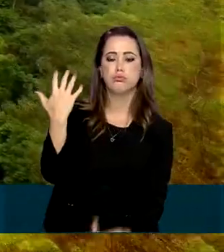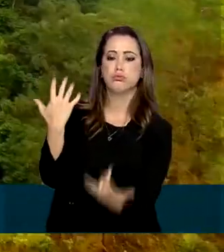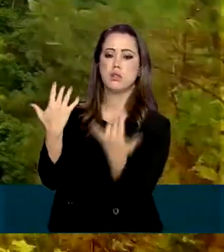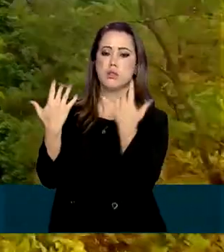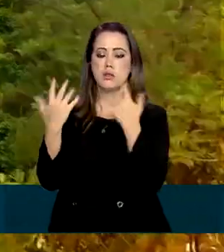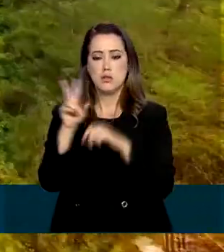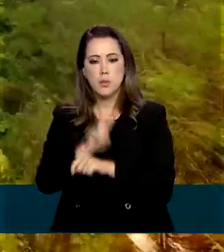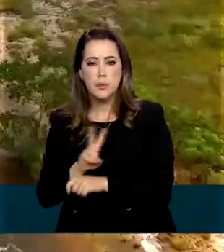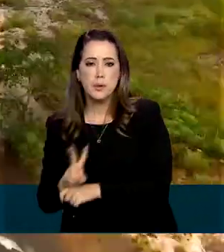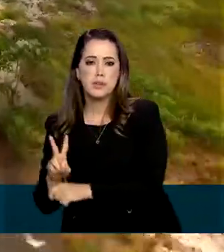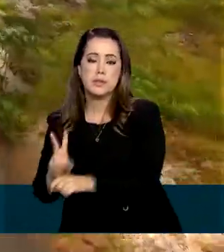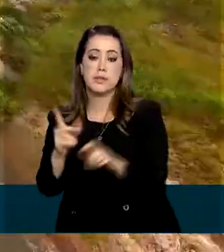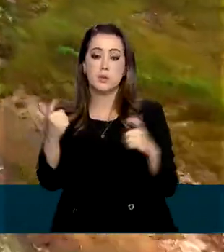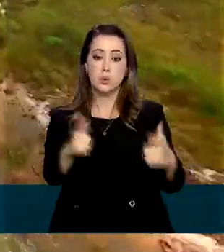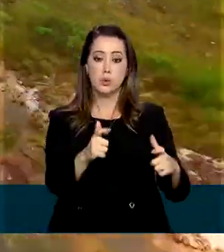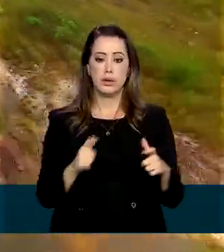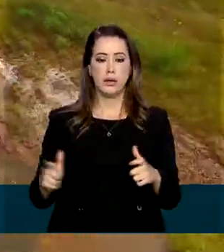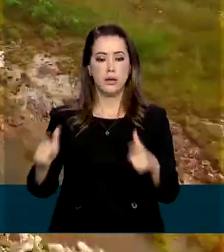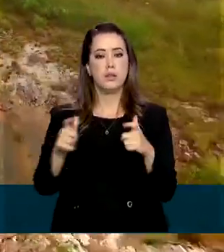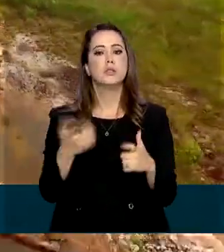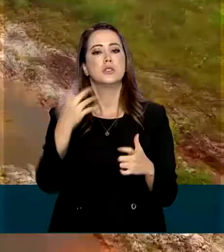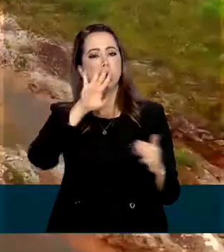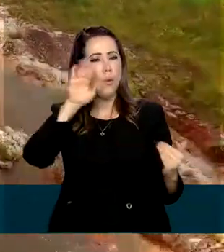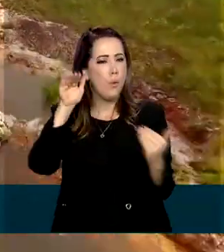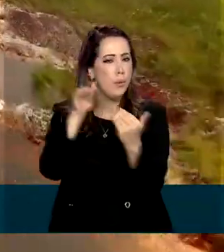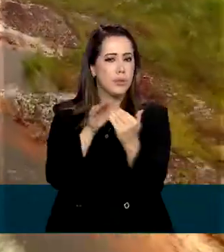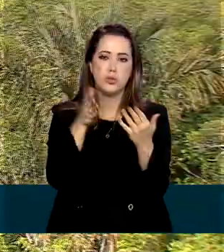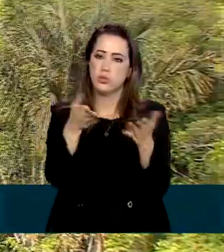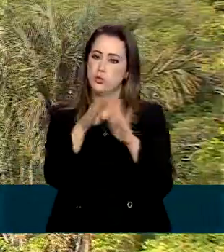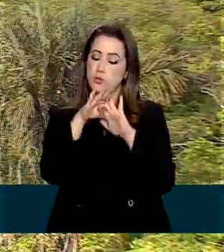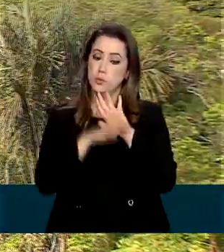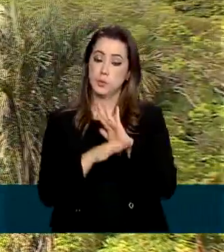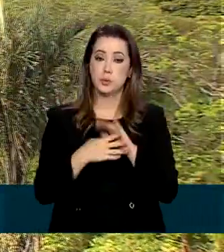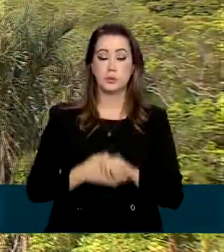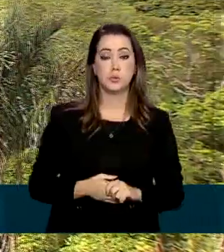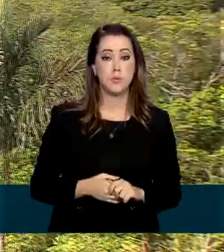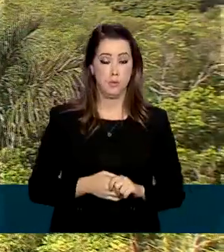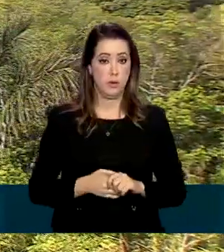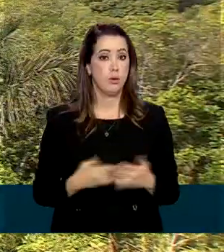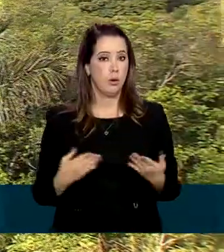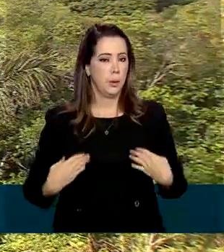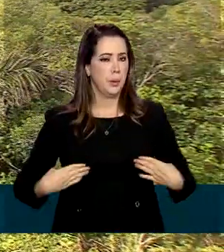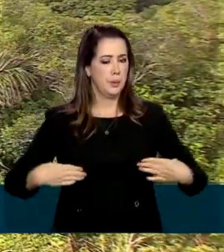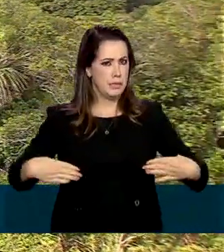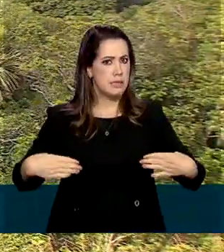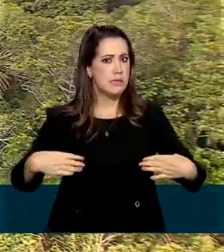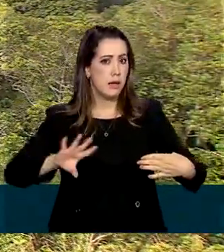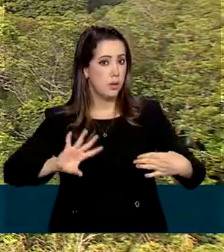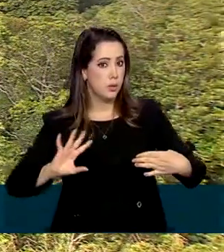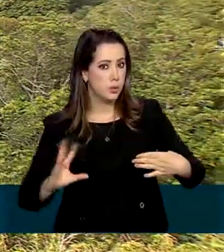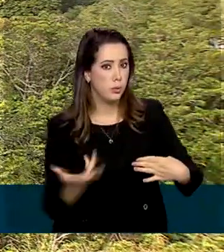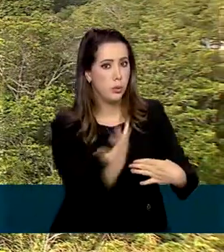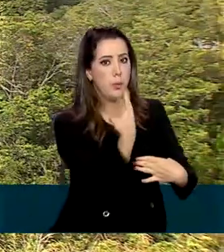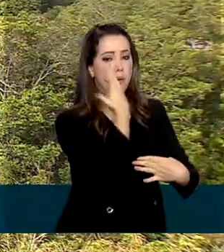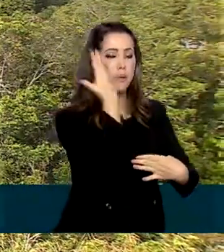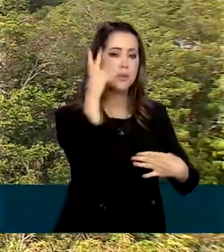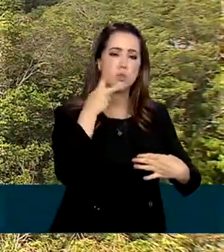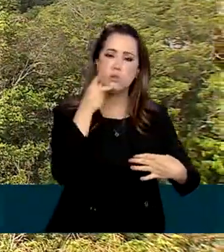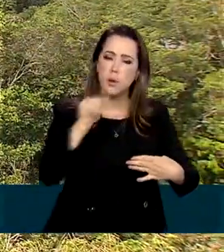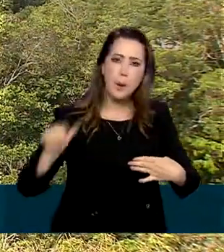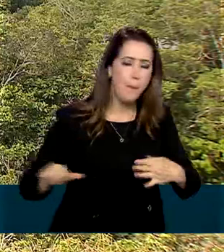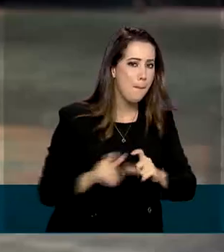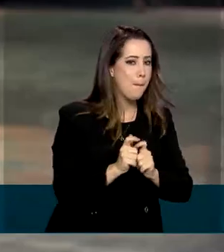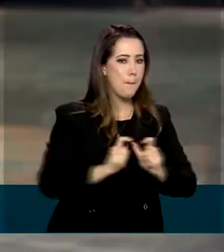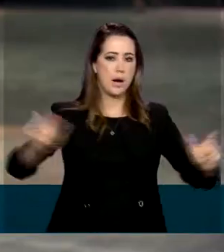e a vigilância desse terreno será o foco do programa. Segundo o Ministério do Meio Ambiente, esse é o maior programa do